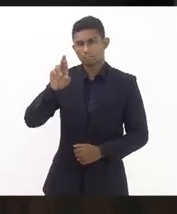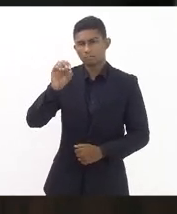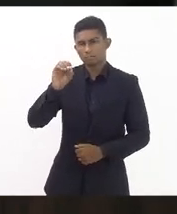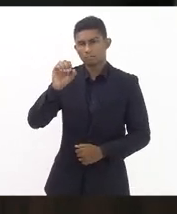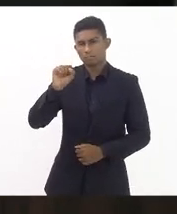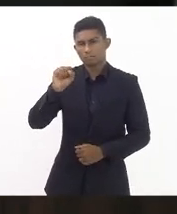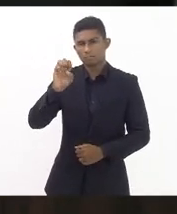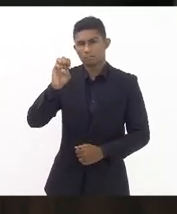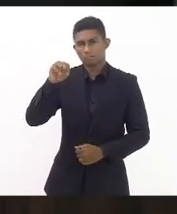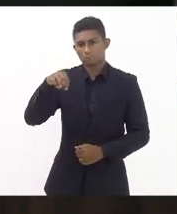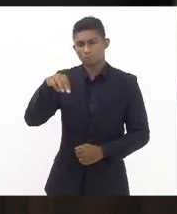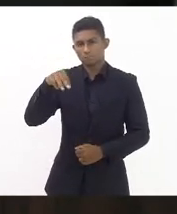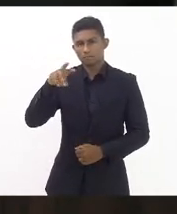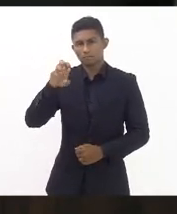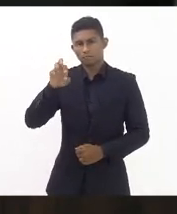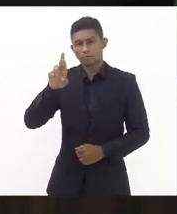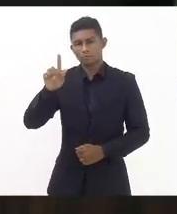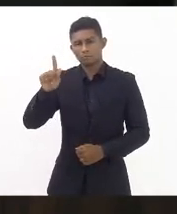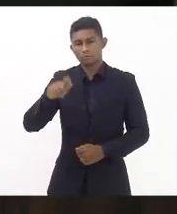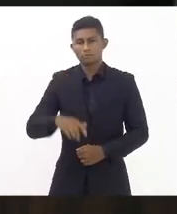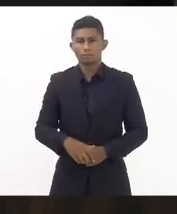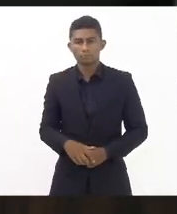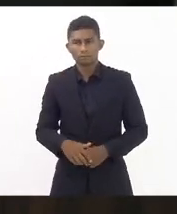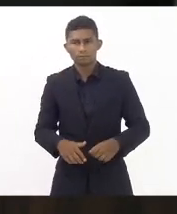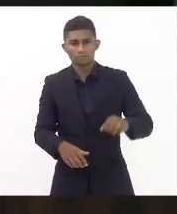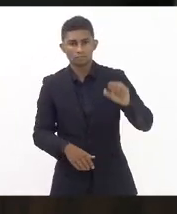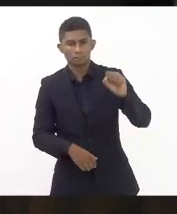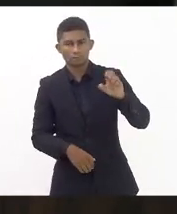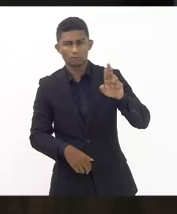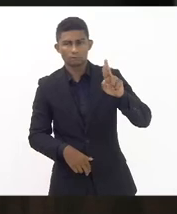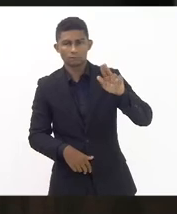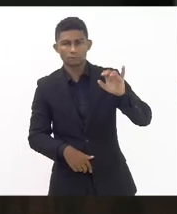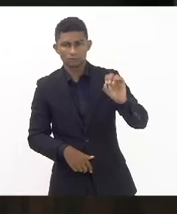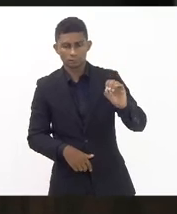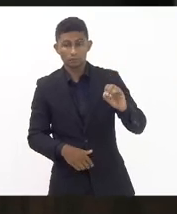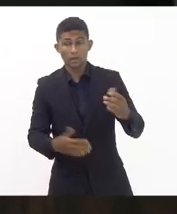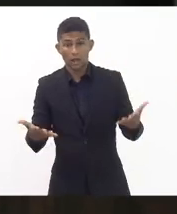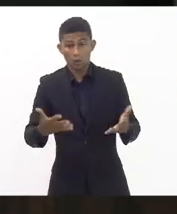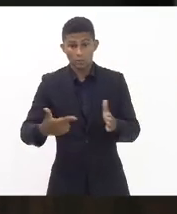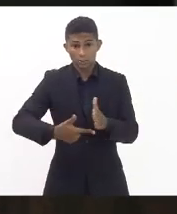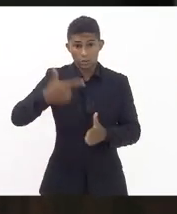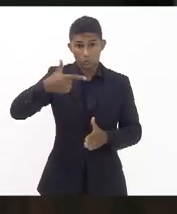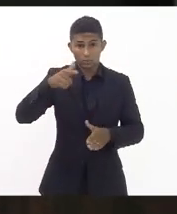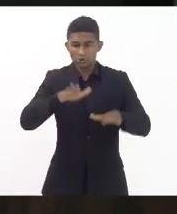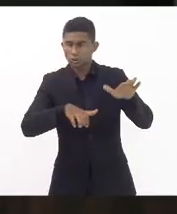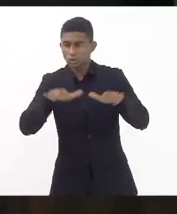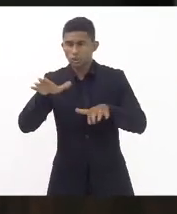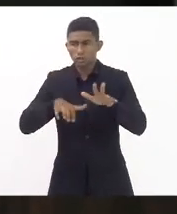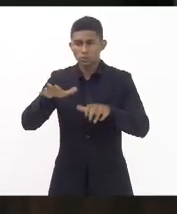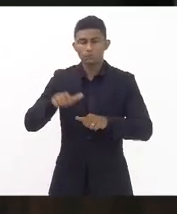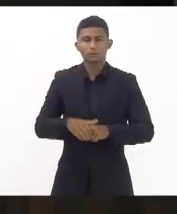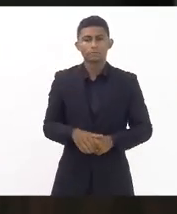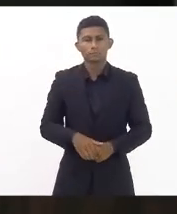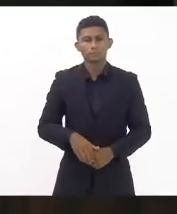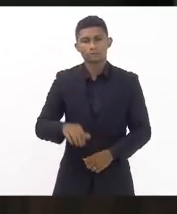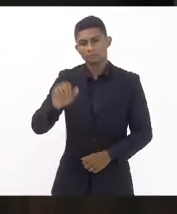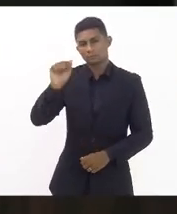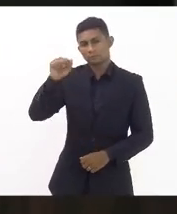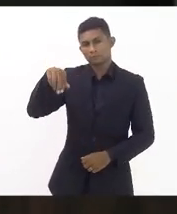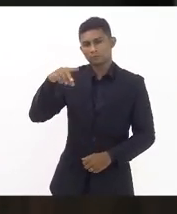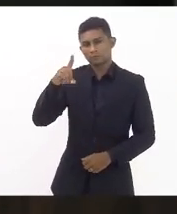Rosenberg Reis e Sérgio Fernandes. A presidência irá proceder à segunda chamada. Deputado Anderson Moraes,